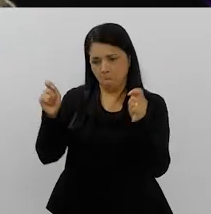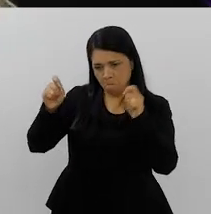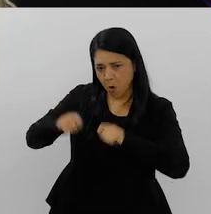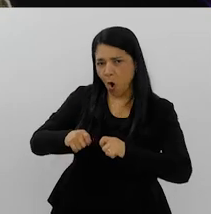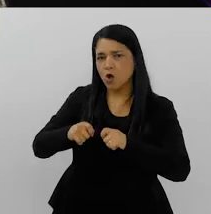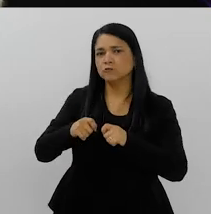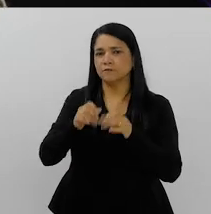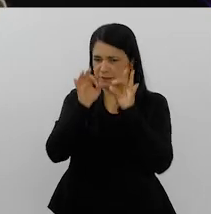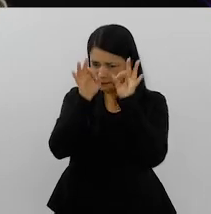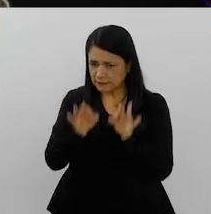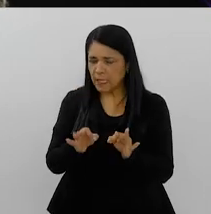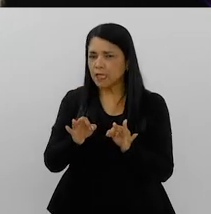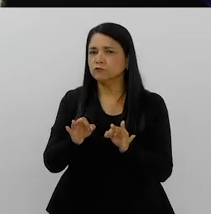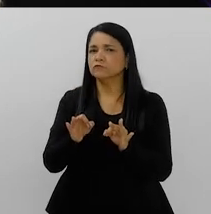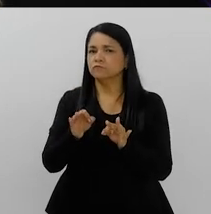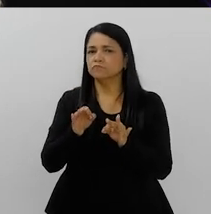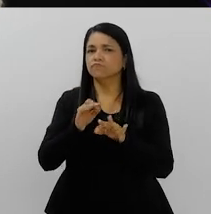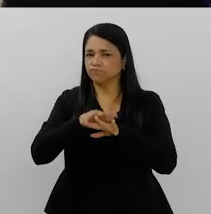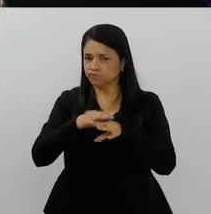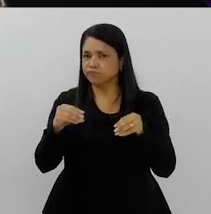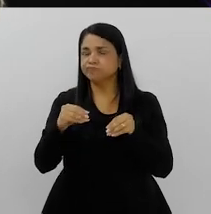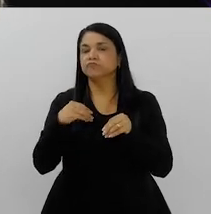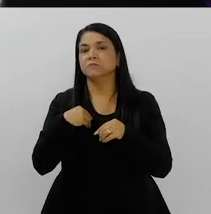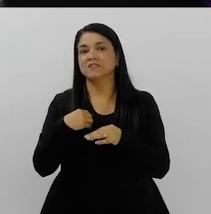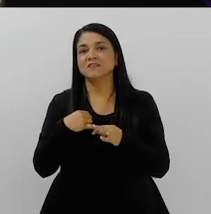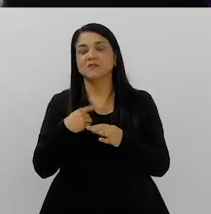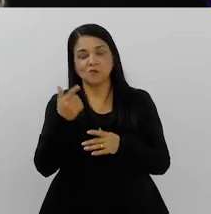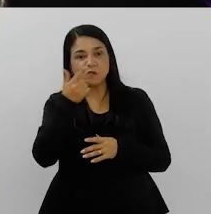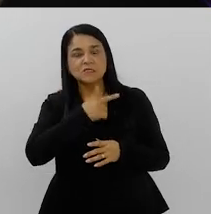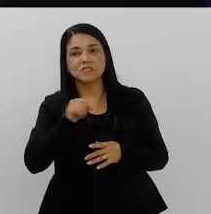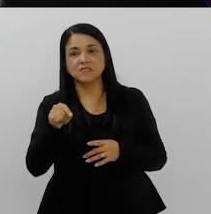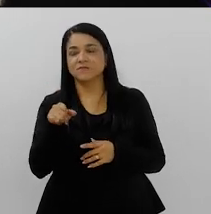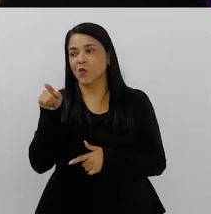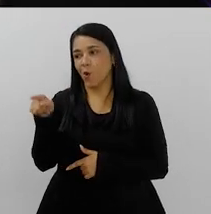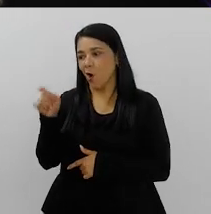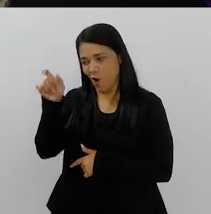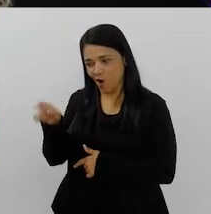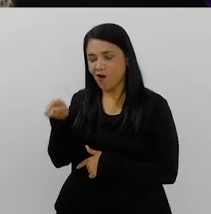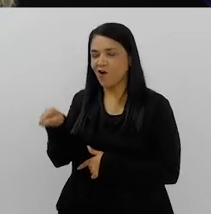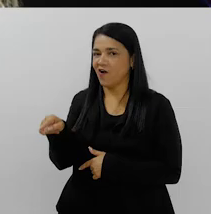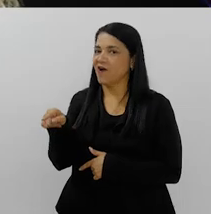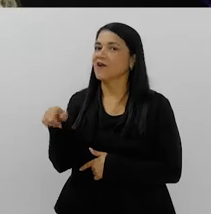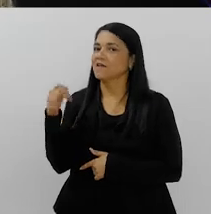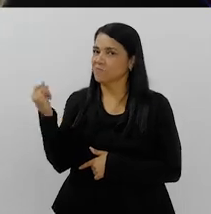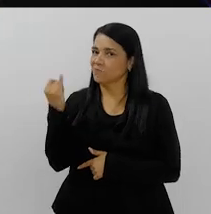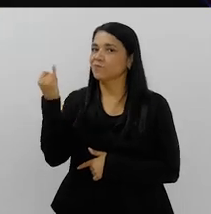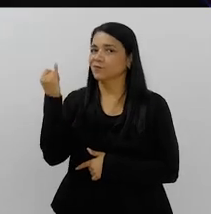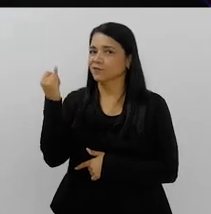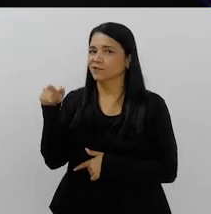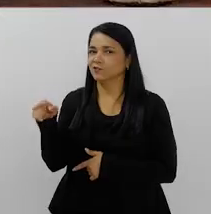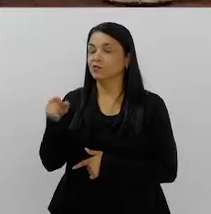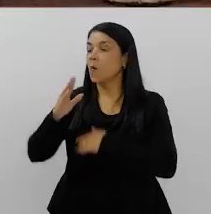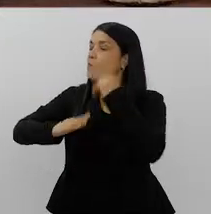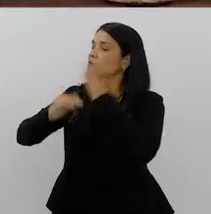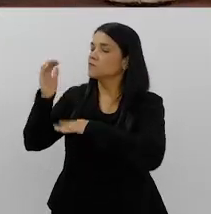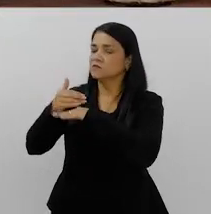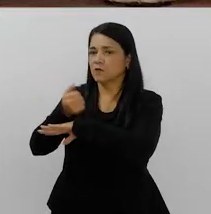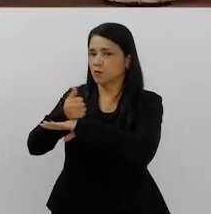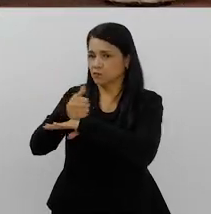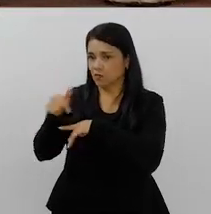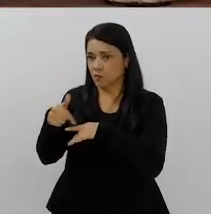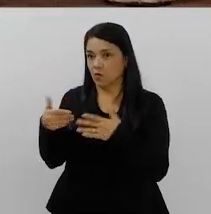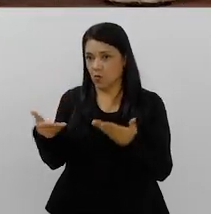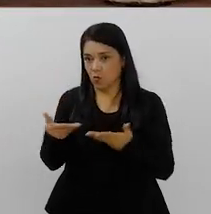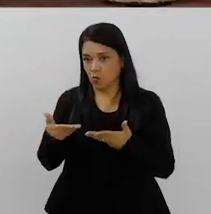falei eu sei que eu posso eu sei que vai dar certo e deu certo e assim olha como é importante a a qual sua